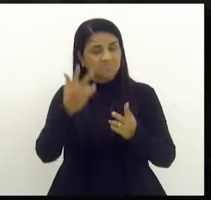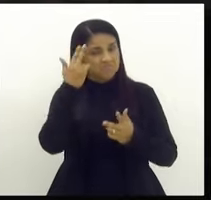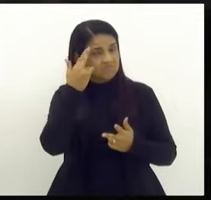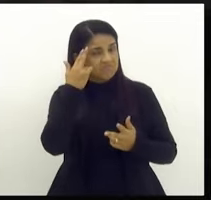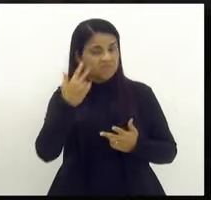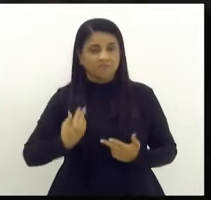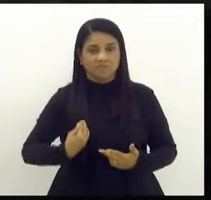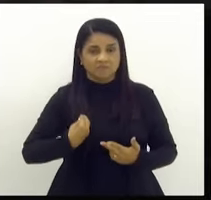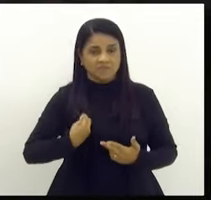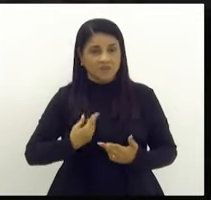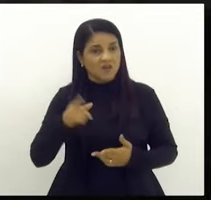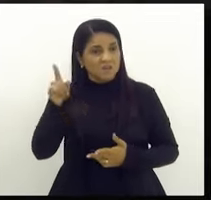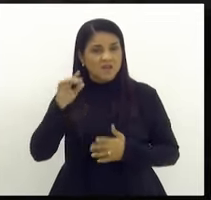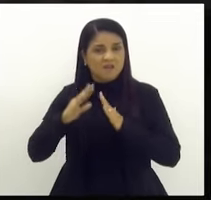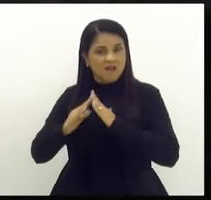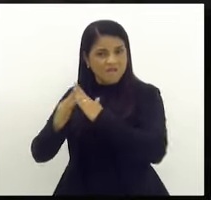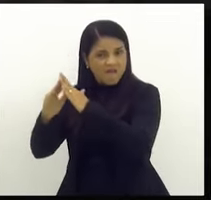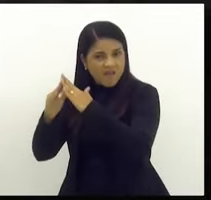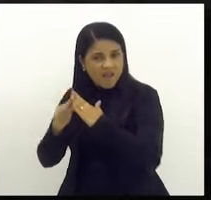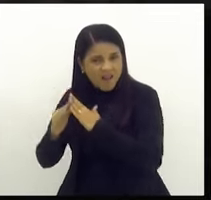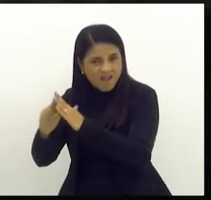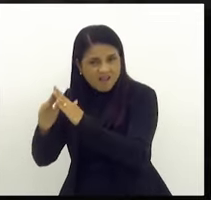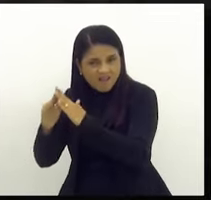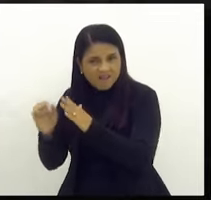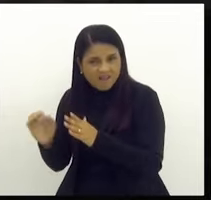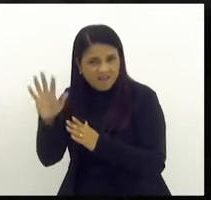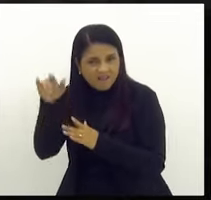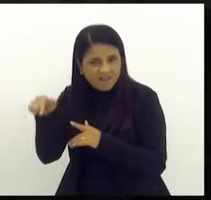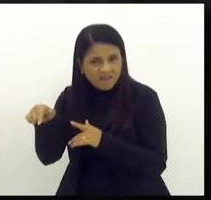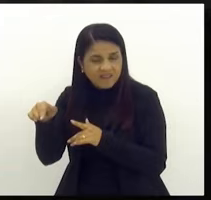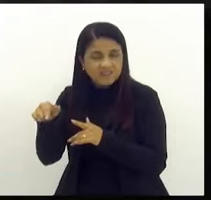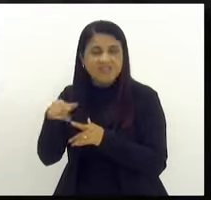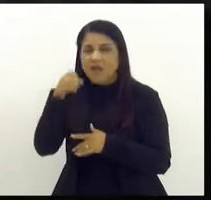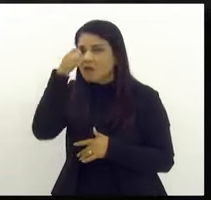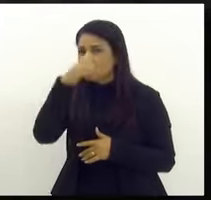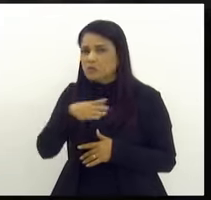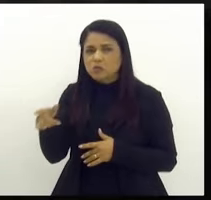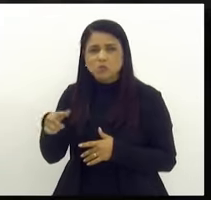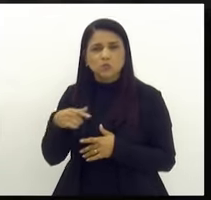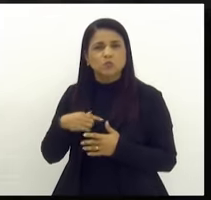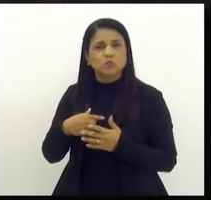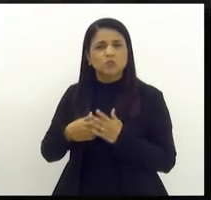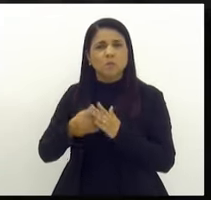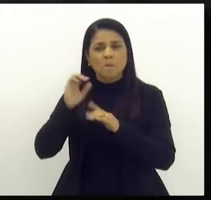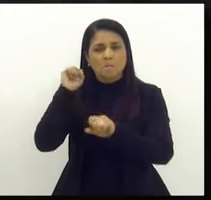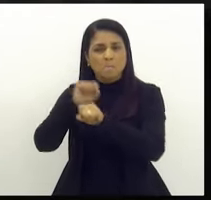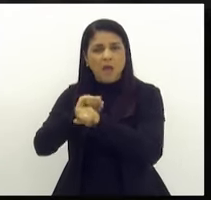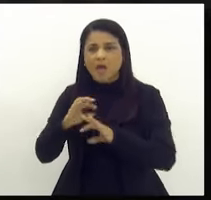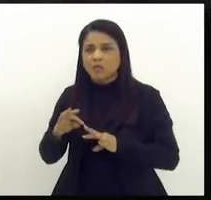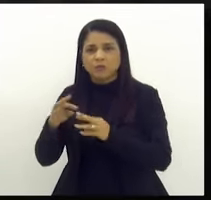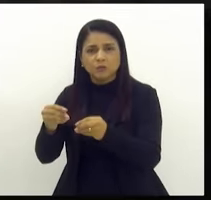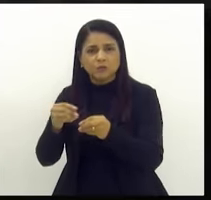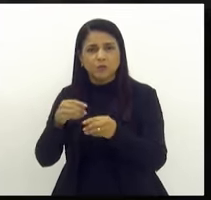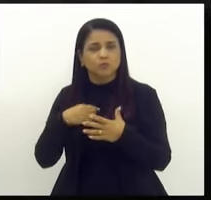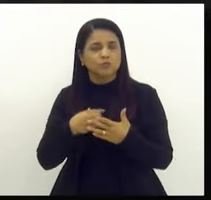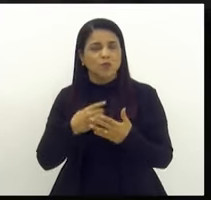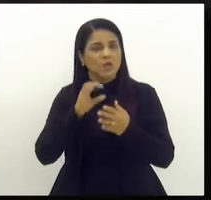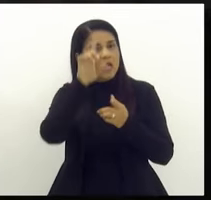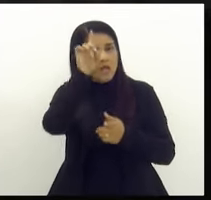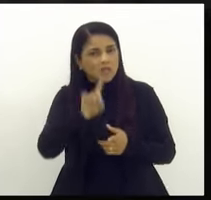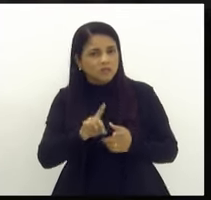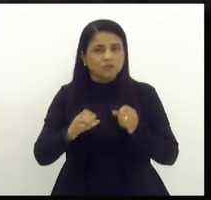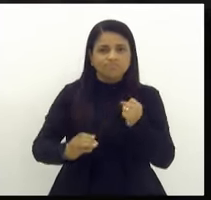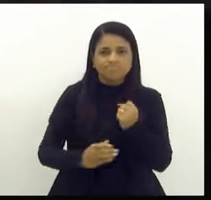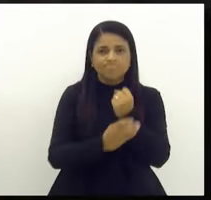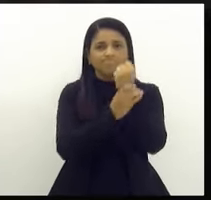aula isso é absurdo isso é não garantir a dignidade humana não a garantir o estado democrático de direito mas